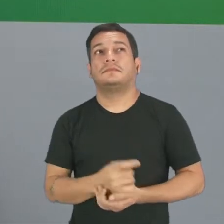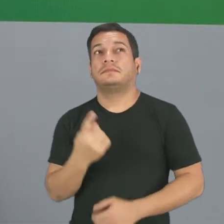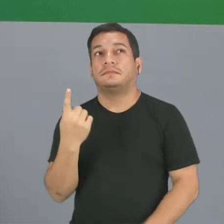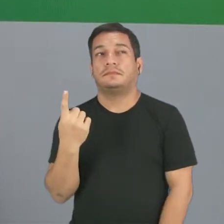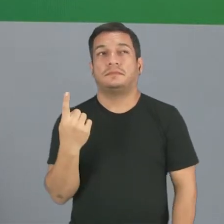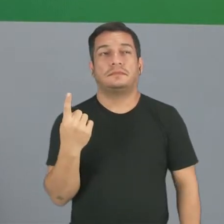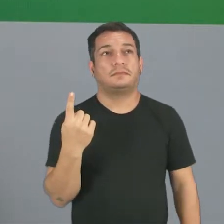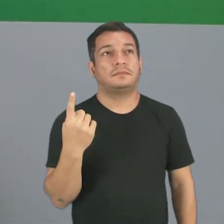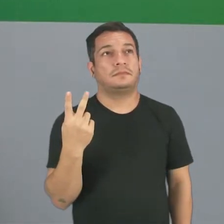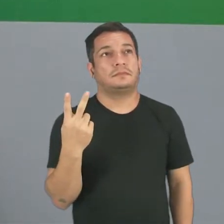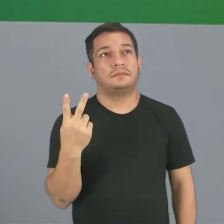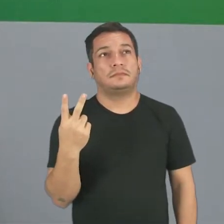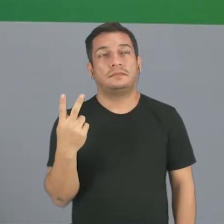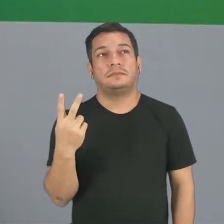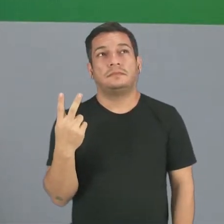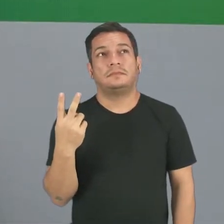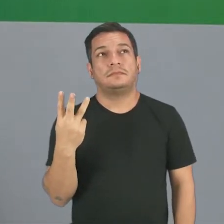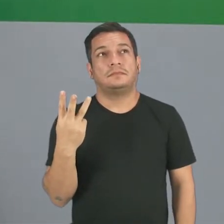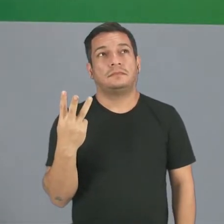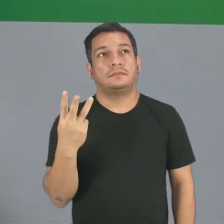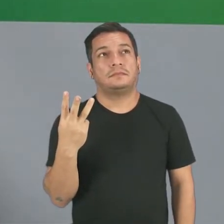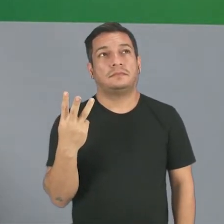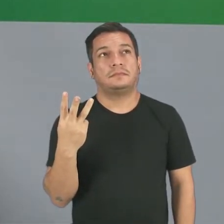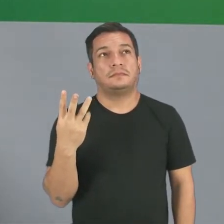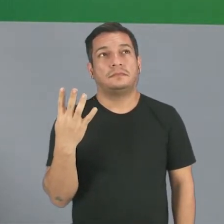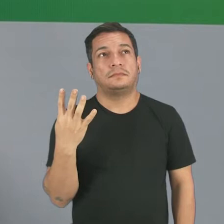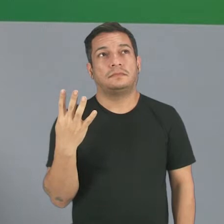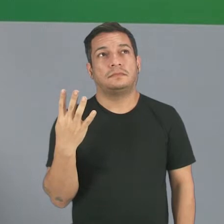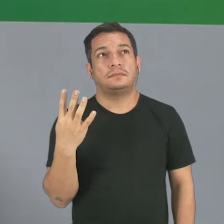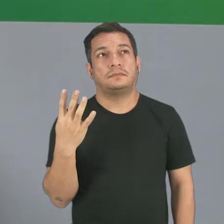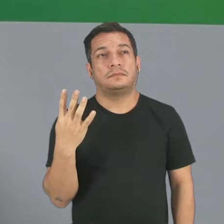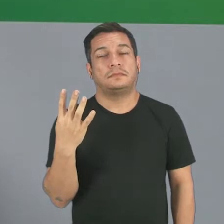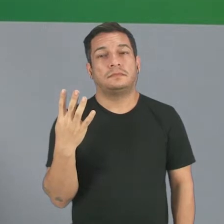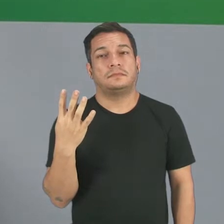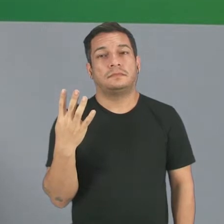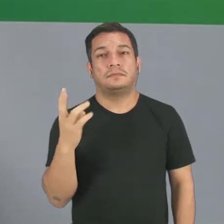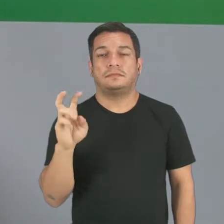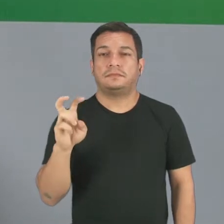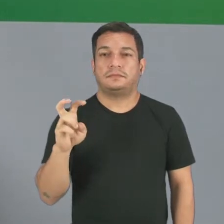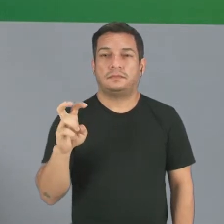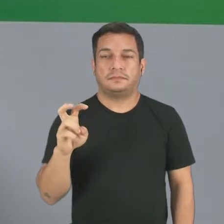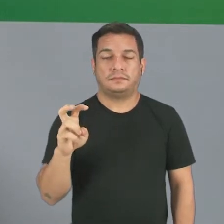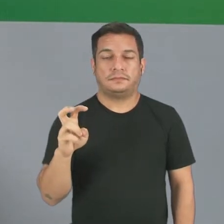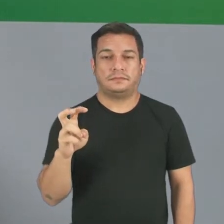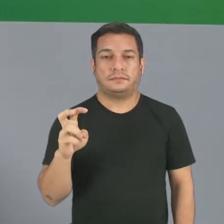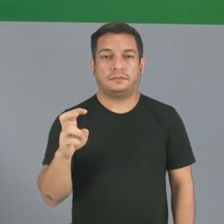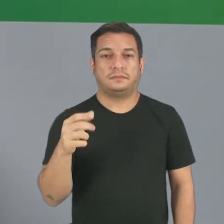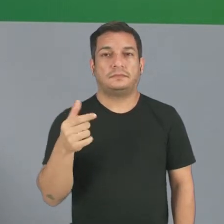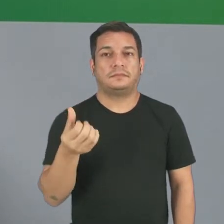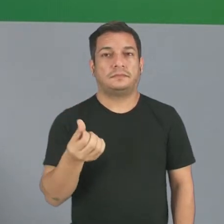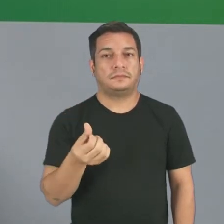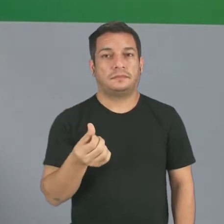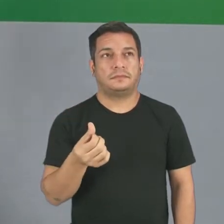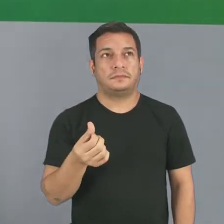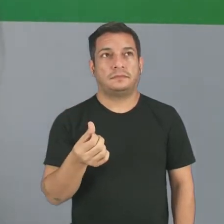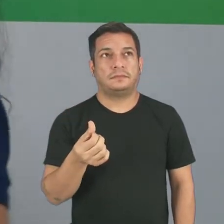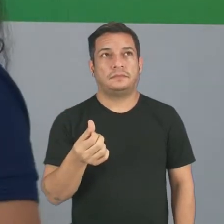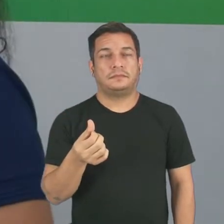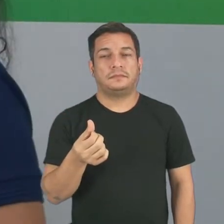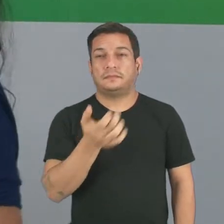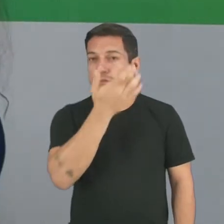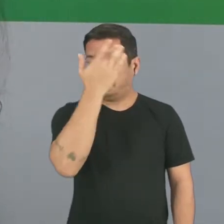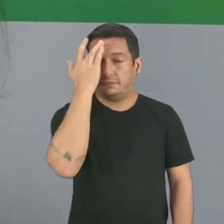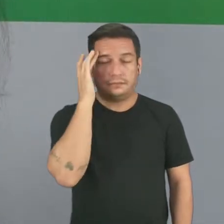1, 2, 3, 4, 5,